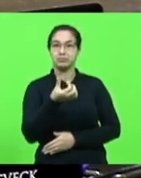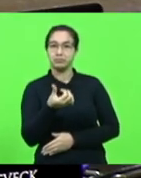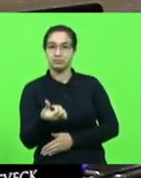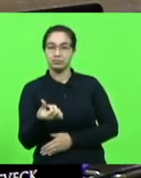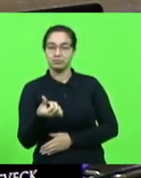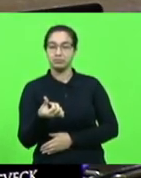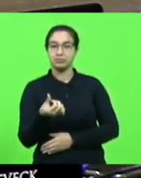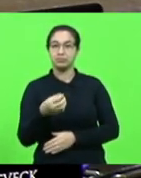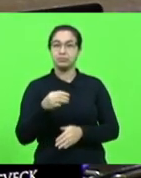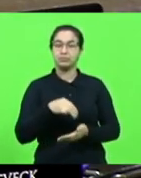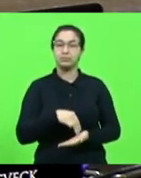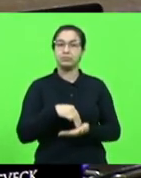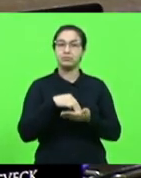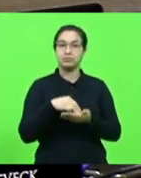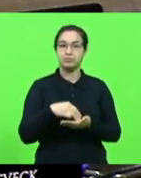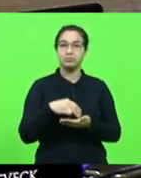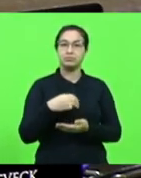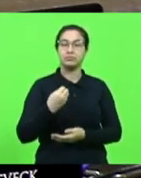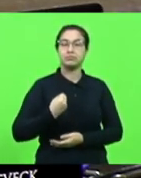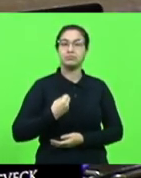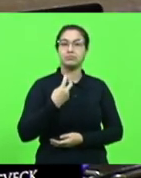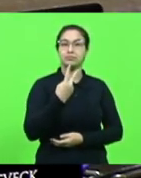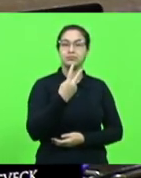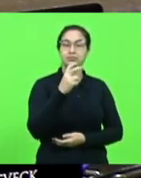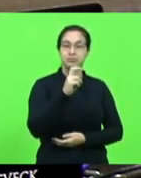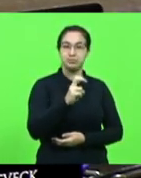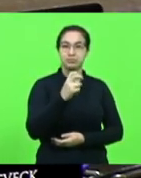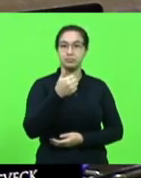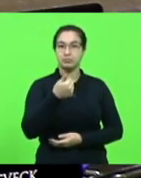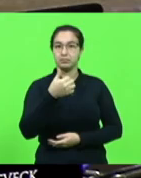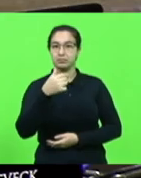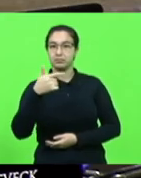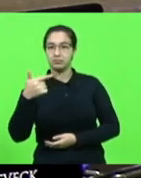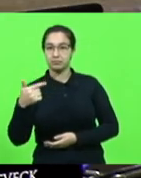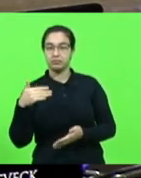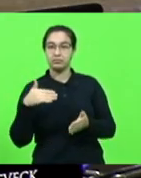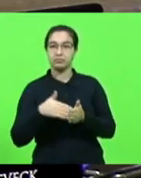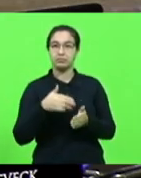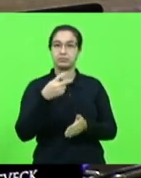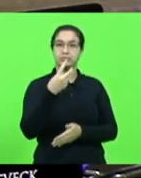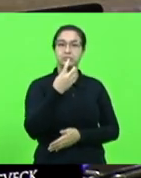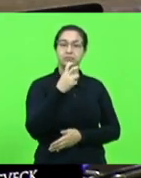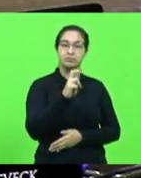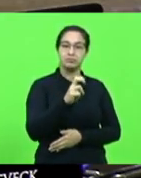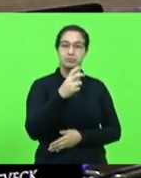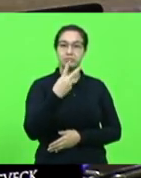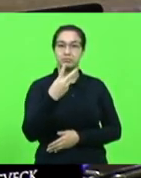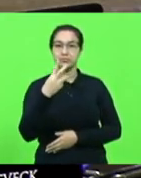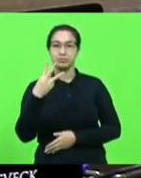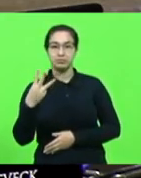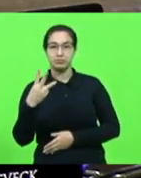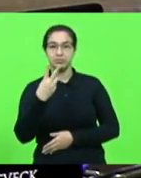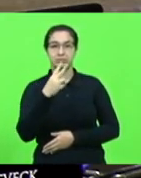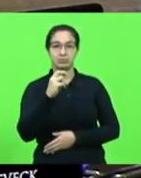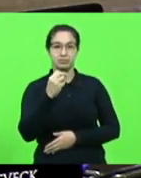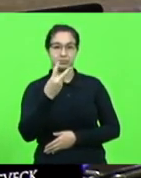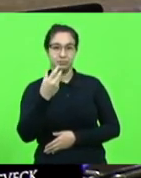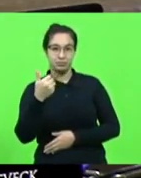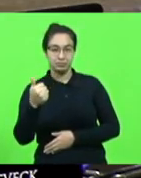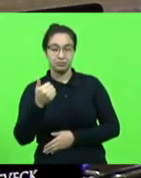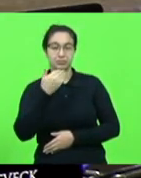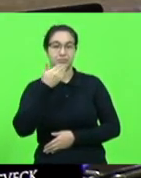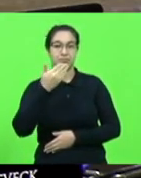moções números 512 a 523, 2021, e os requerimentos